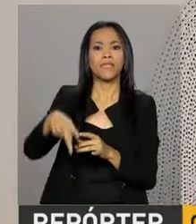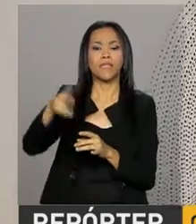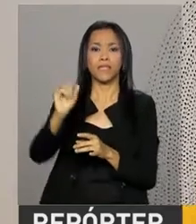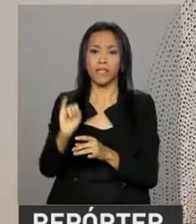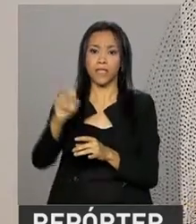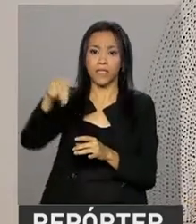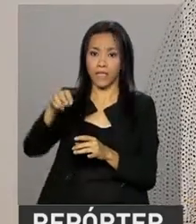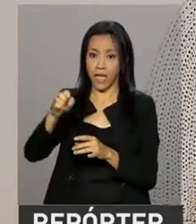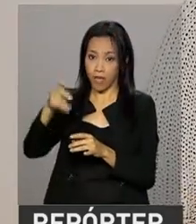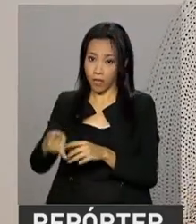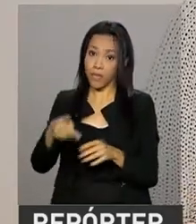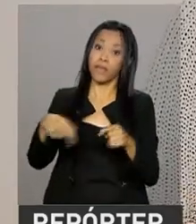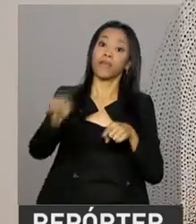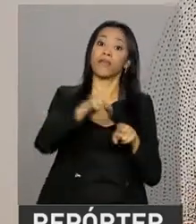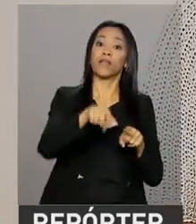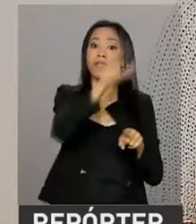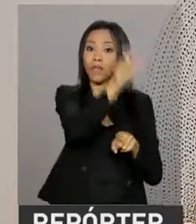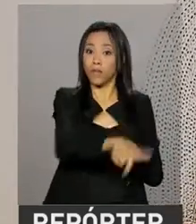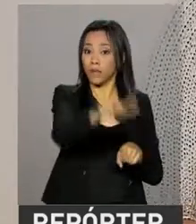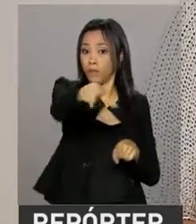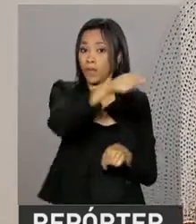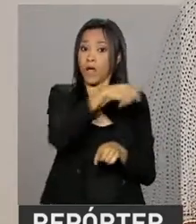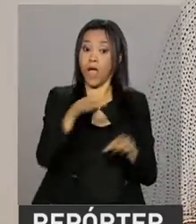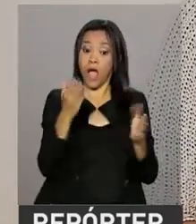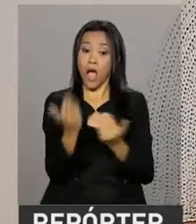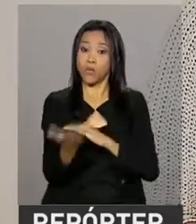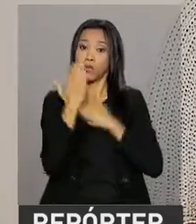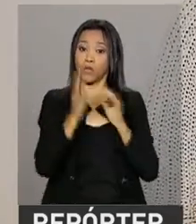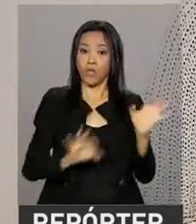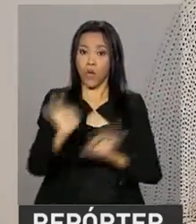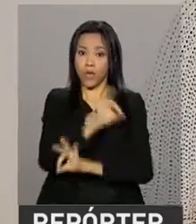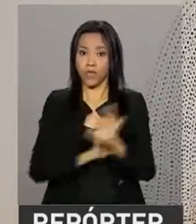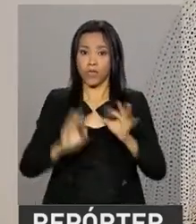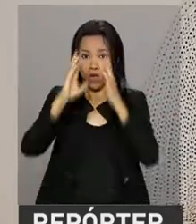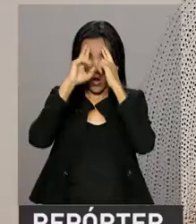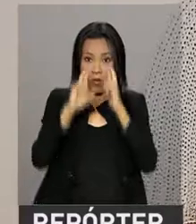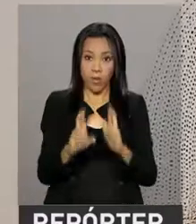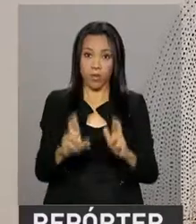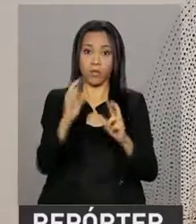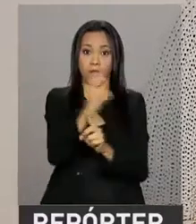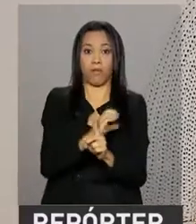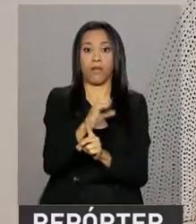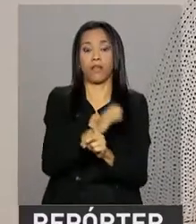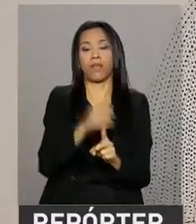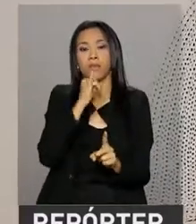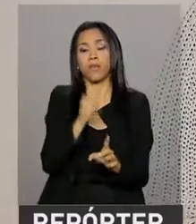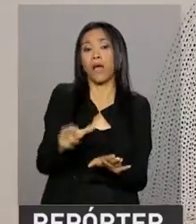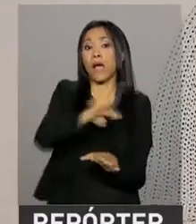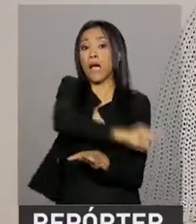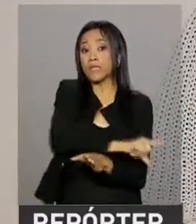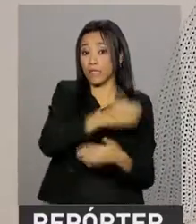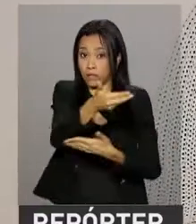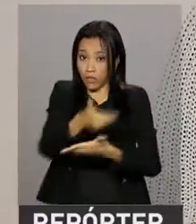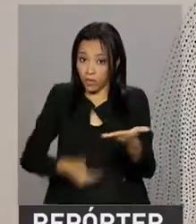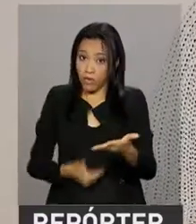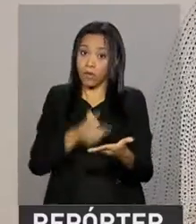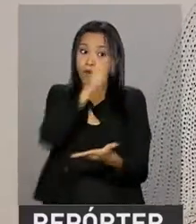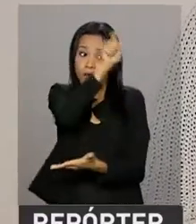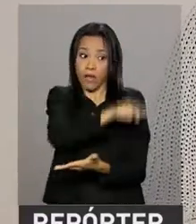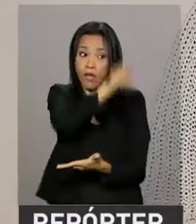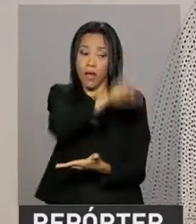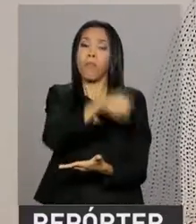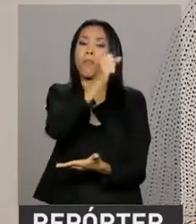ajuda na organização e no cumprimento de prazos por exemplo antes da prova o candidato pode